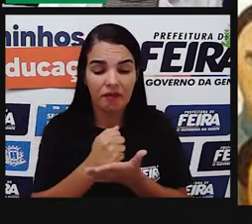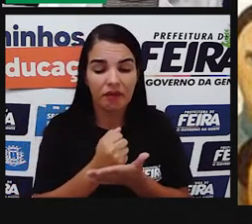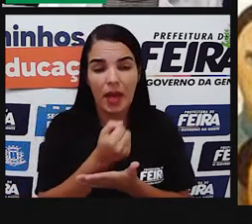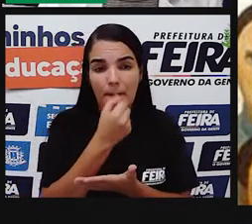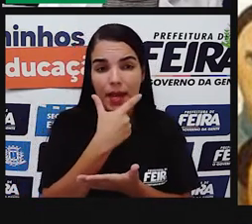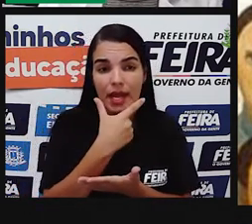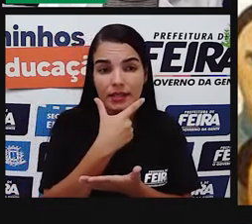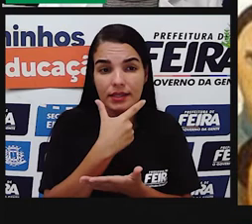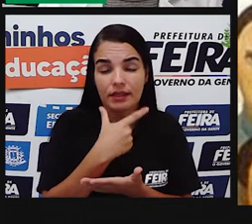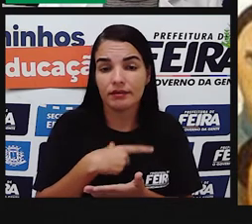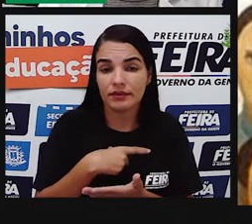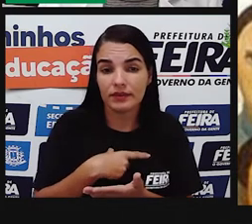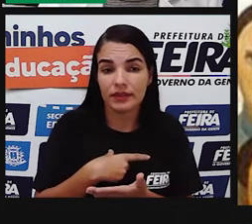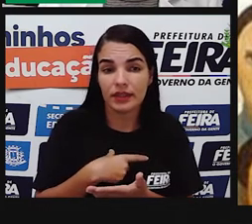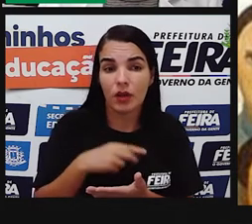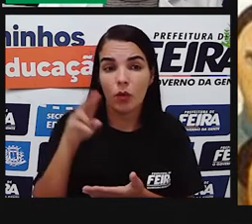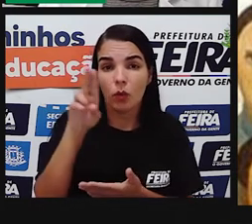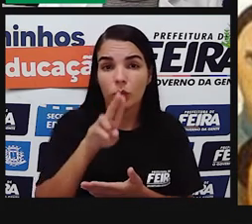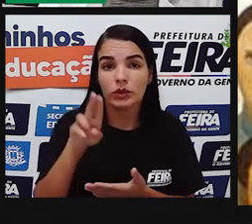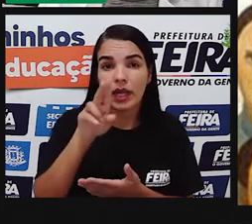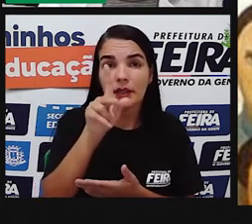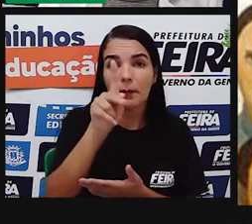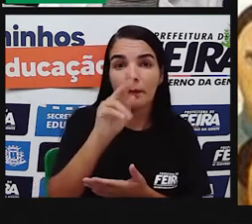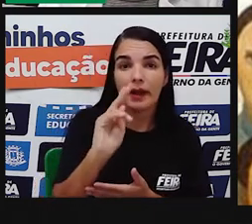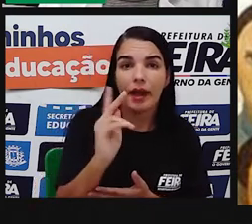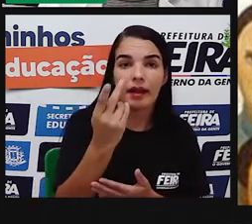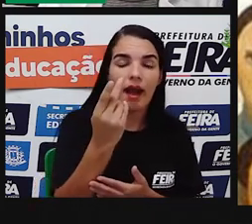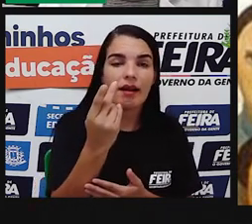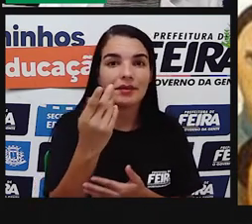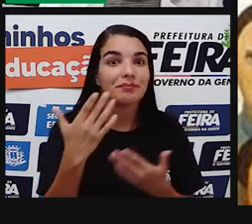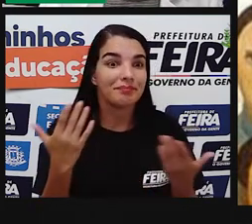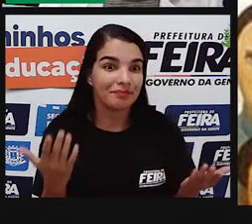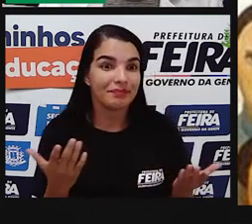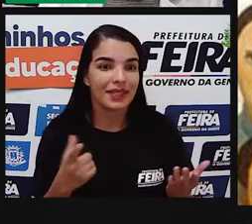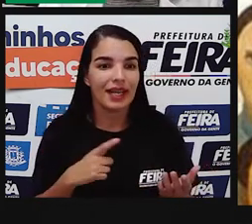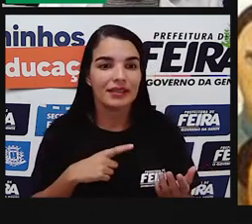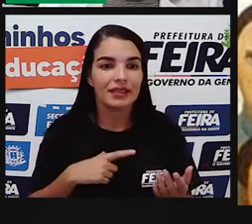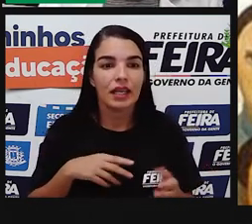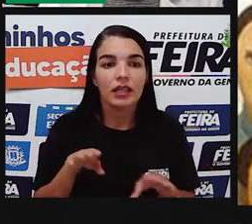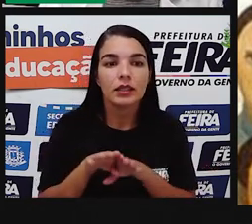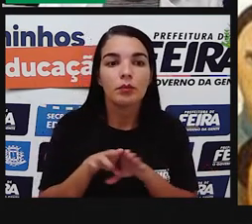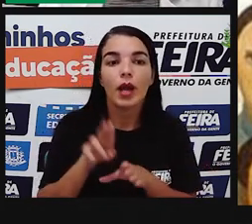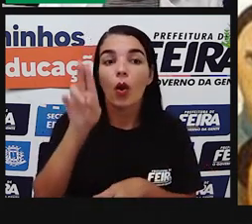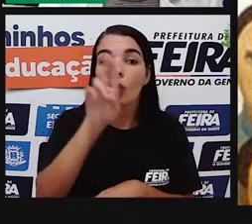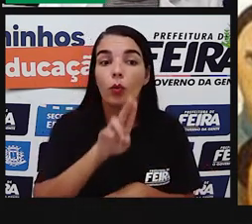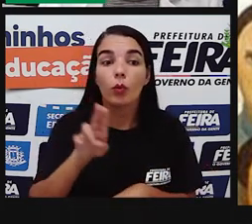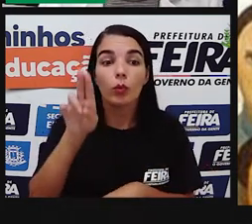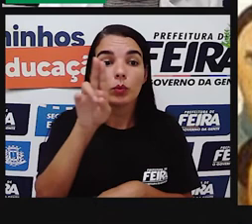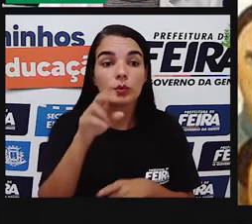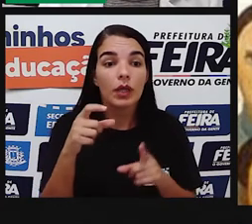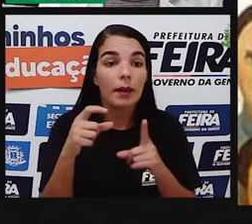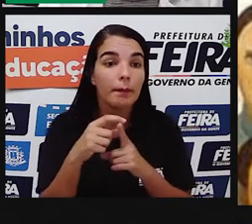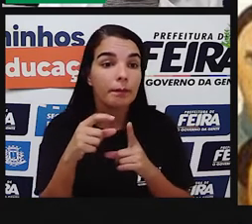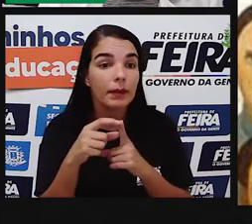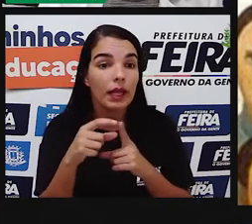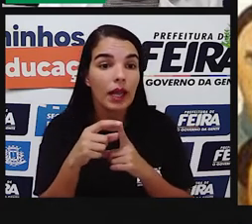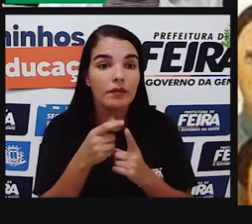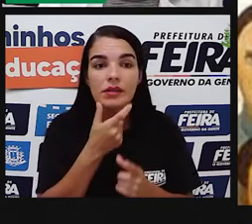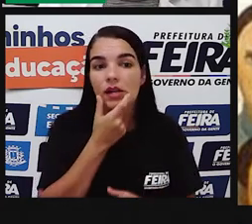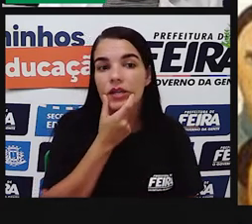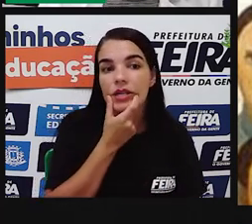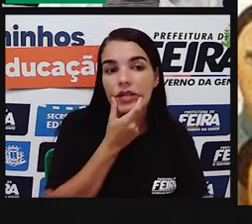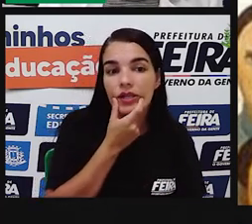Nós também utilizamos palavras inglesas quando utilizamos,